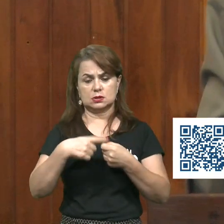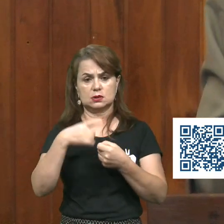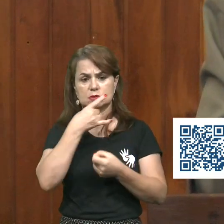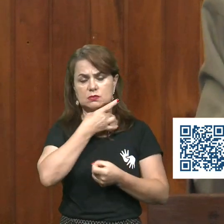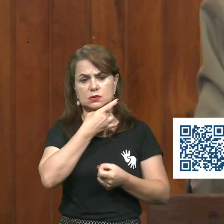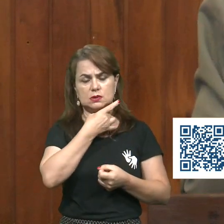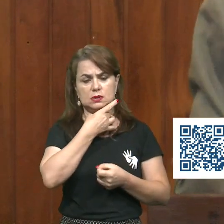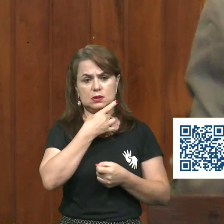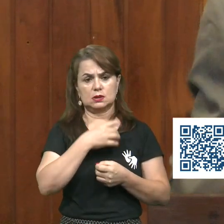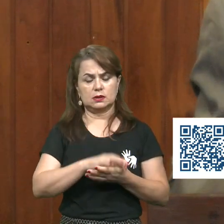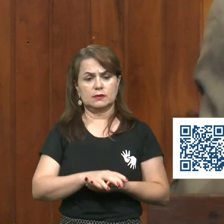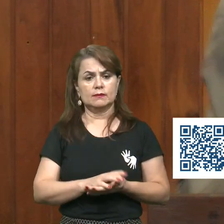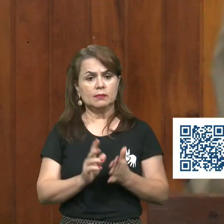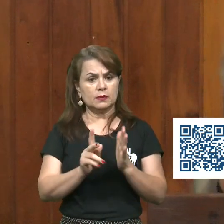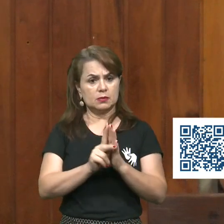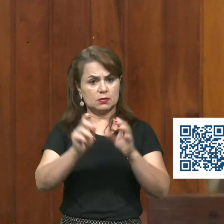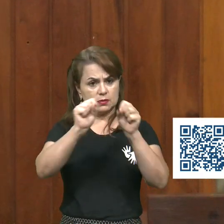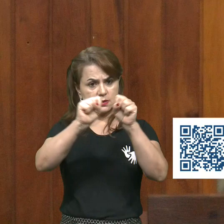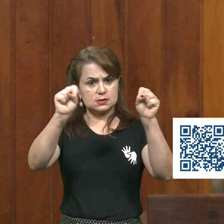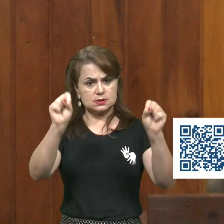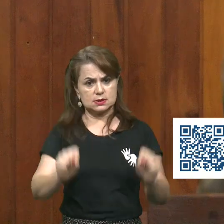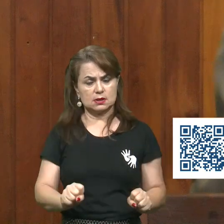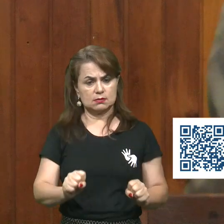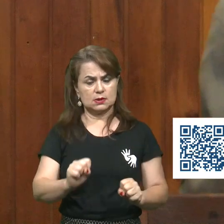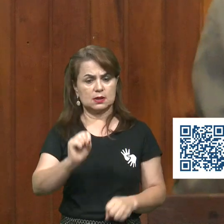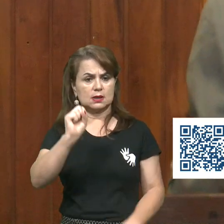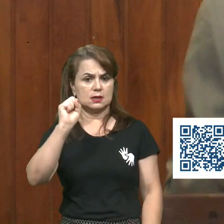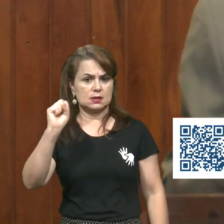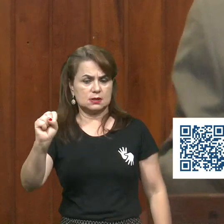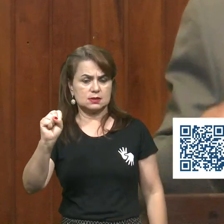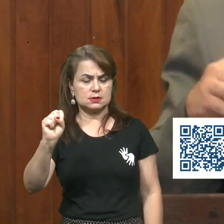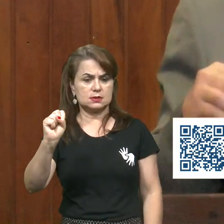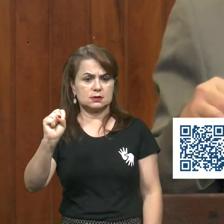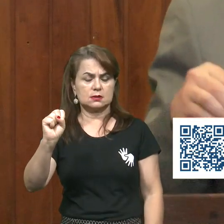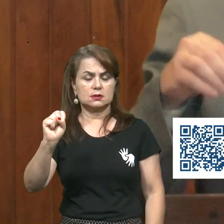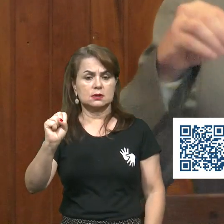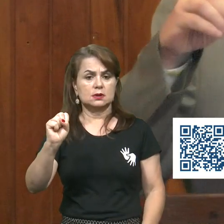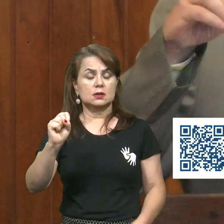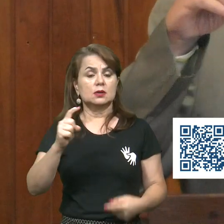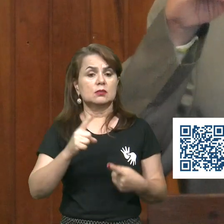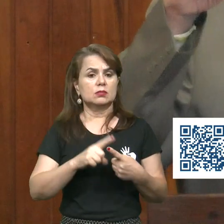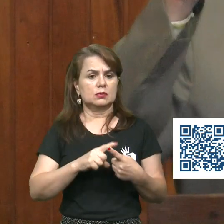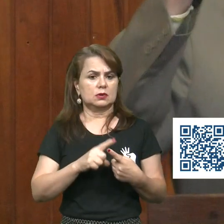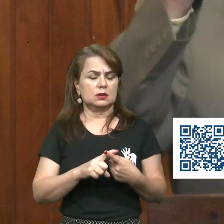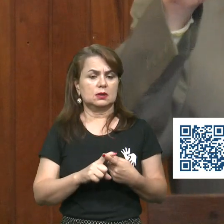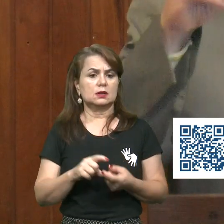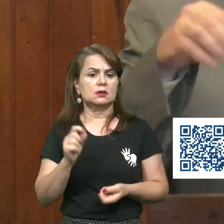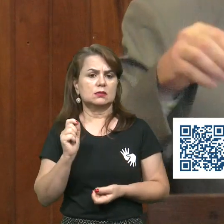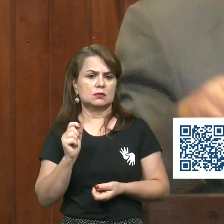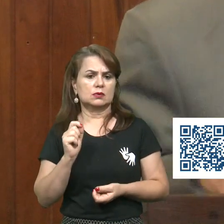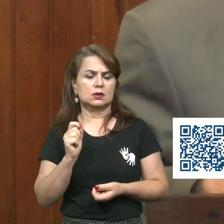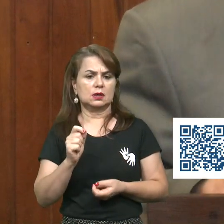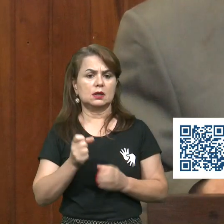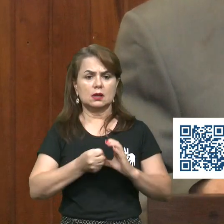voltadas ao Sistema S, devido às suas raízes em comum e a